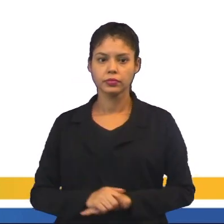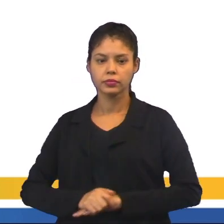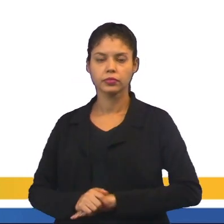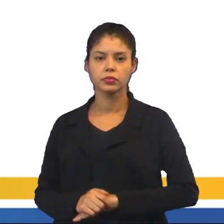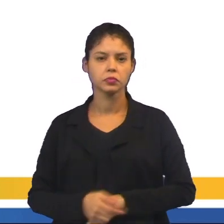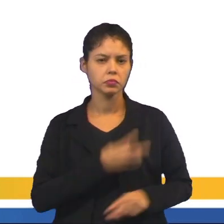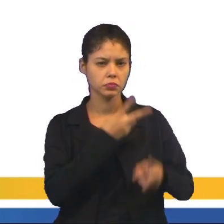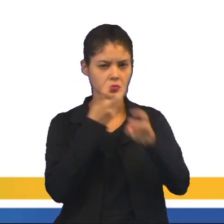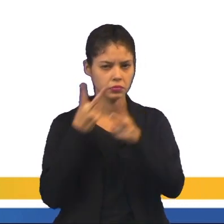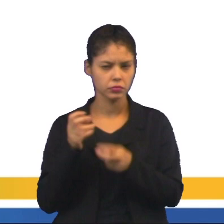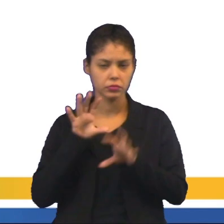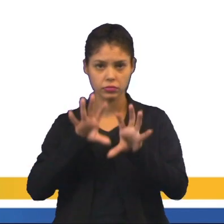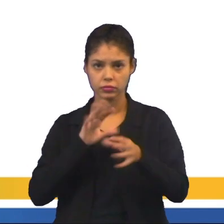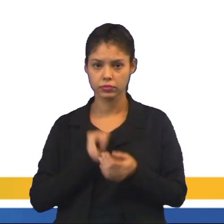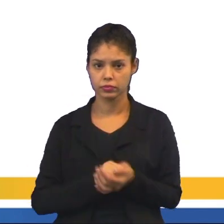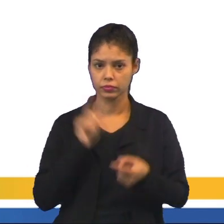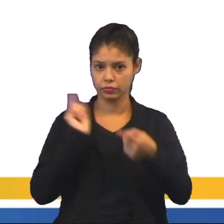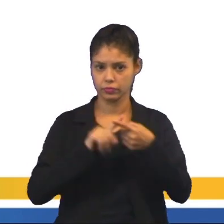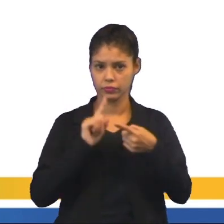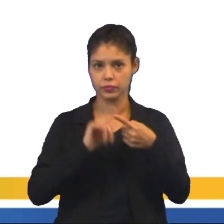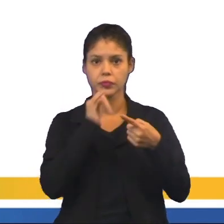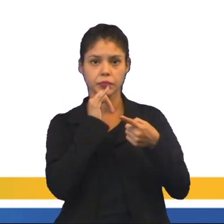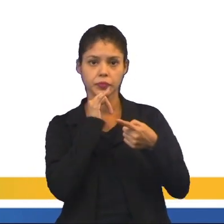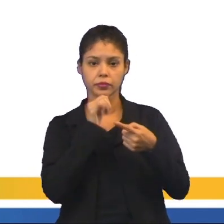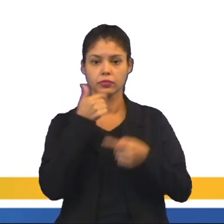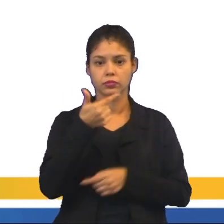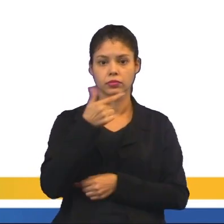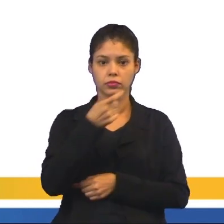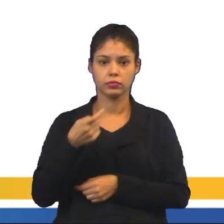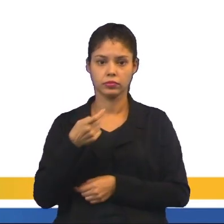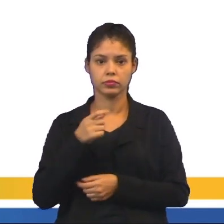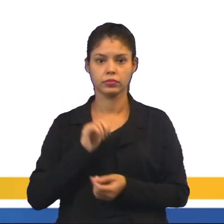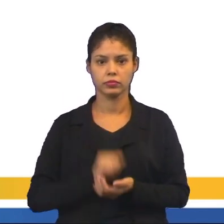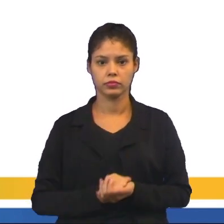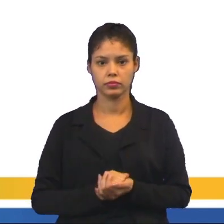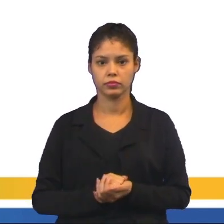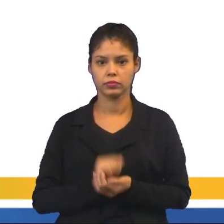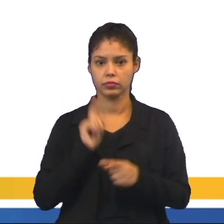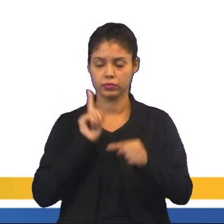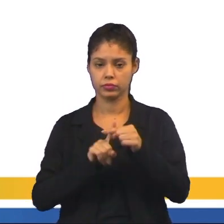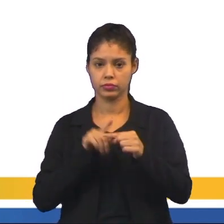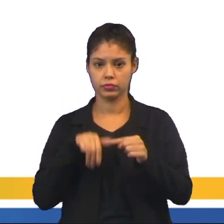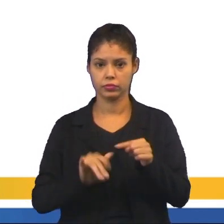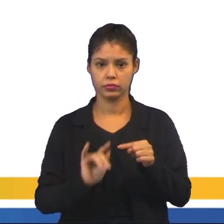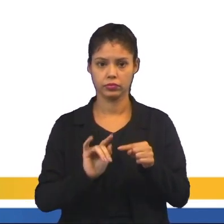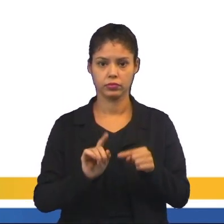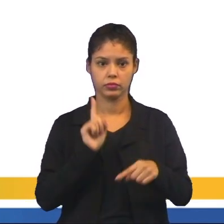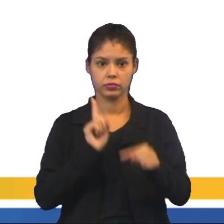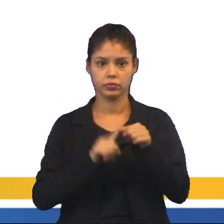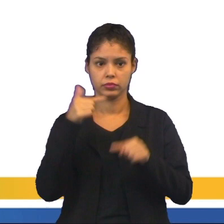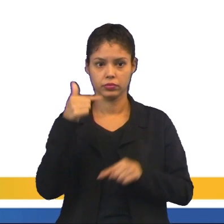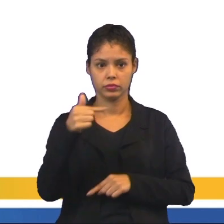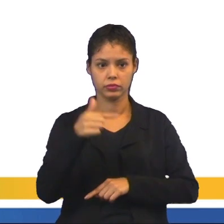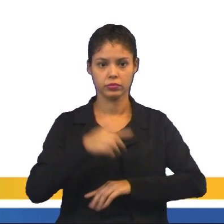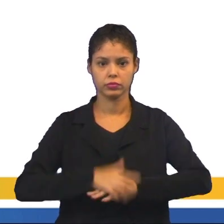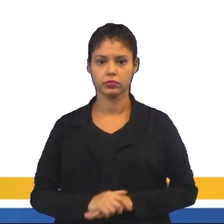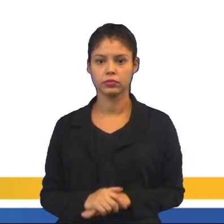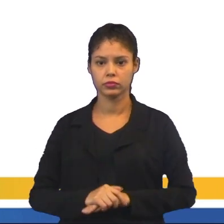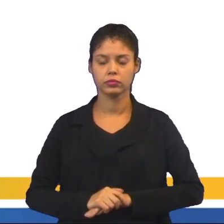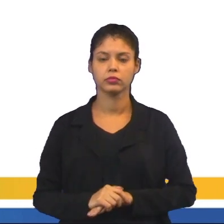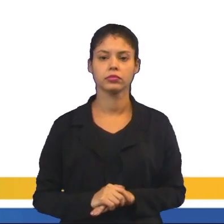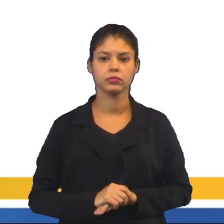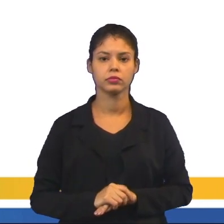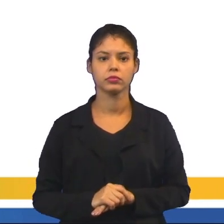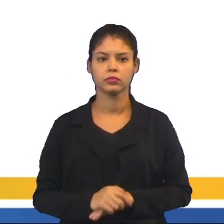Então, observe aí que eu tenho, no primeiro exemplo, 2x mais y igual a 7. Então, aí eu tenho aí